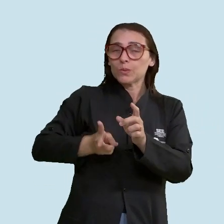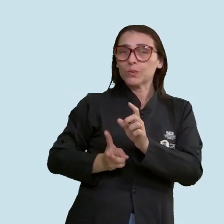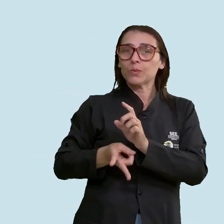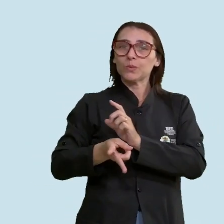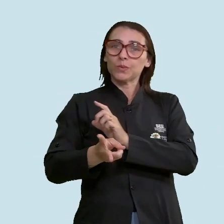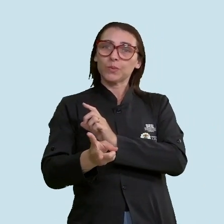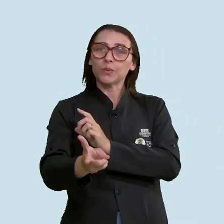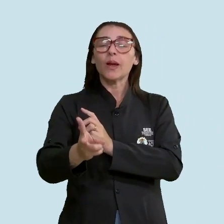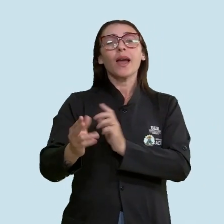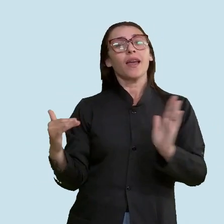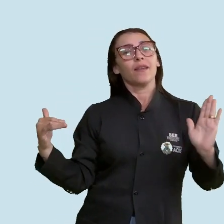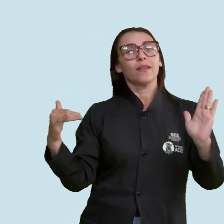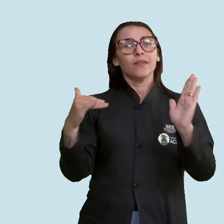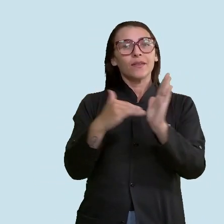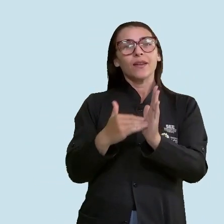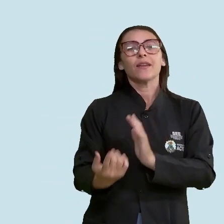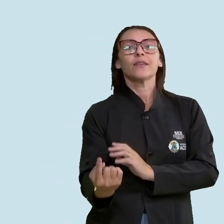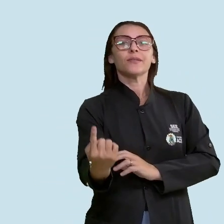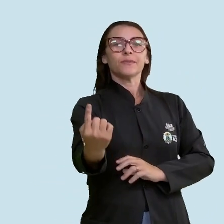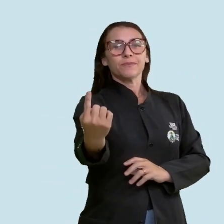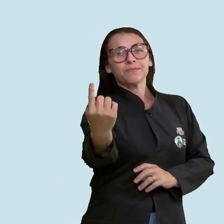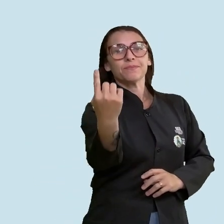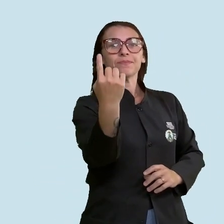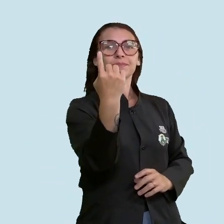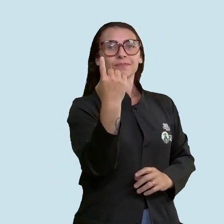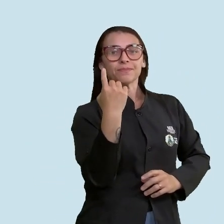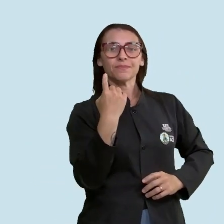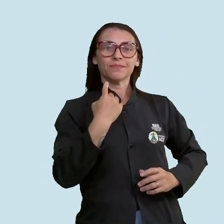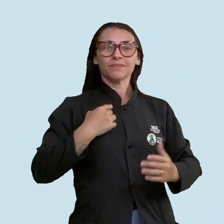vou além. Vem